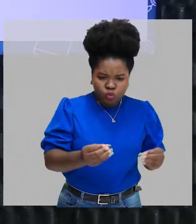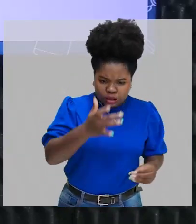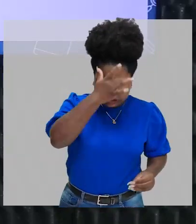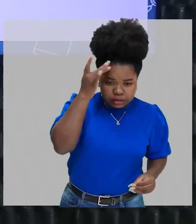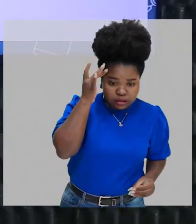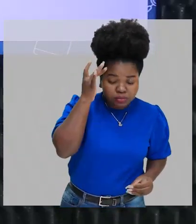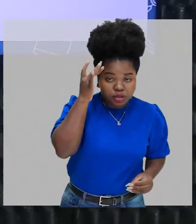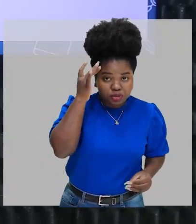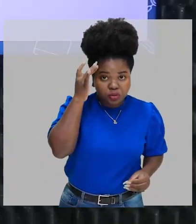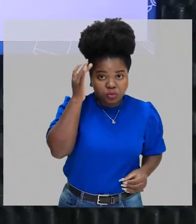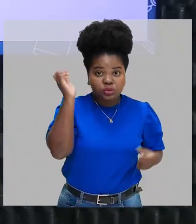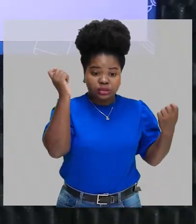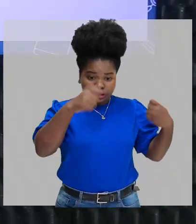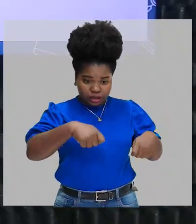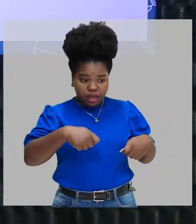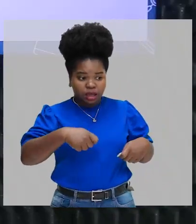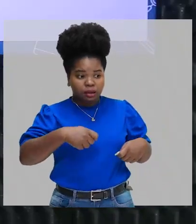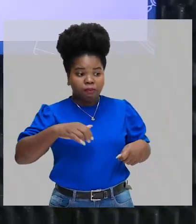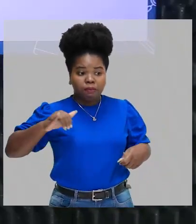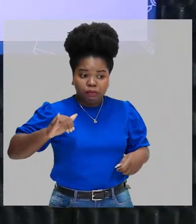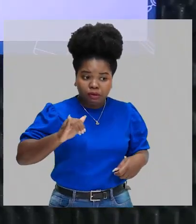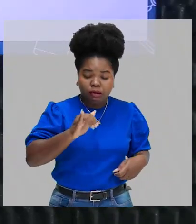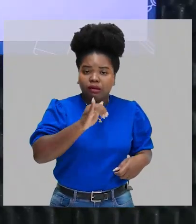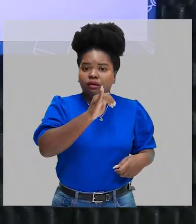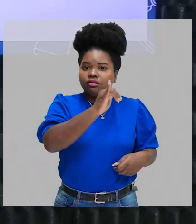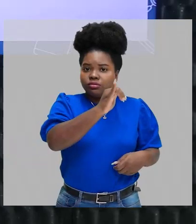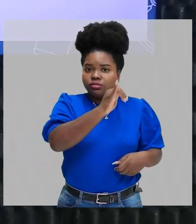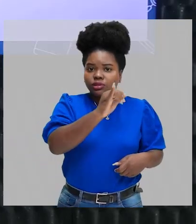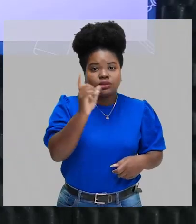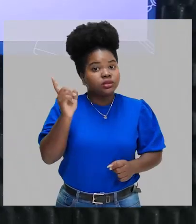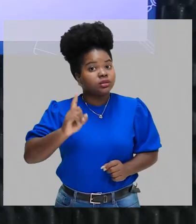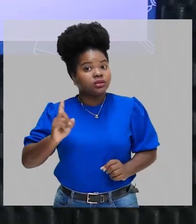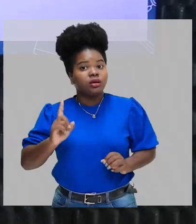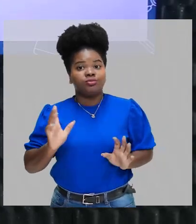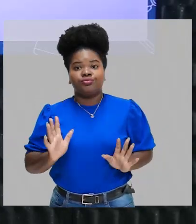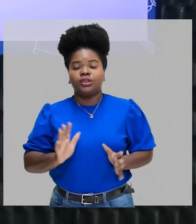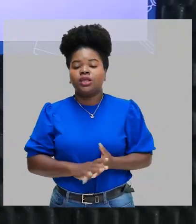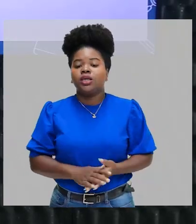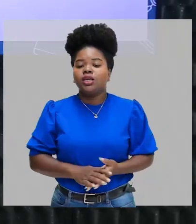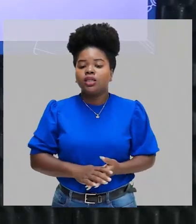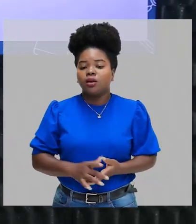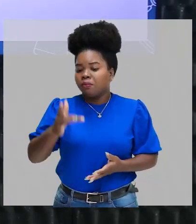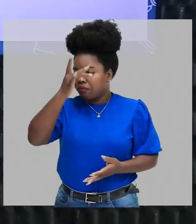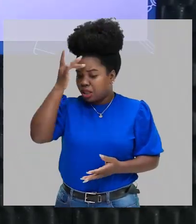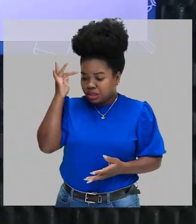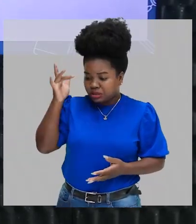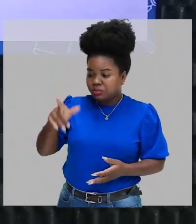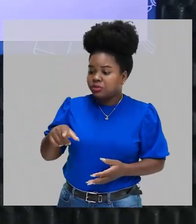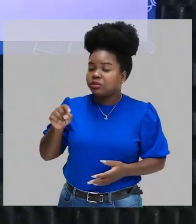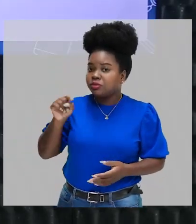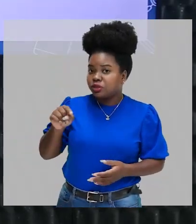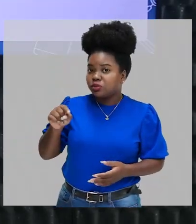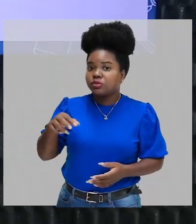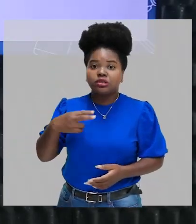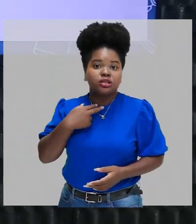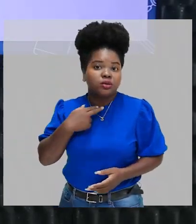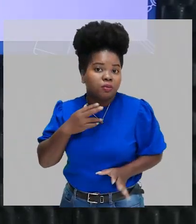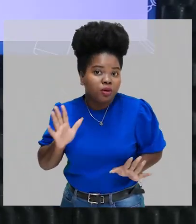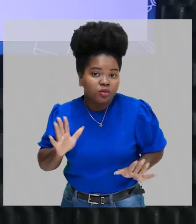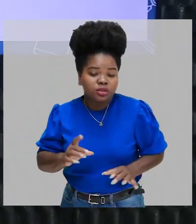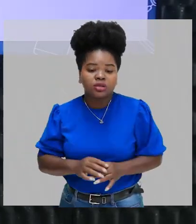por questões financeiras, a esse meio de transporte. Então, para essas pessoas, a distância não foi